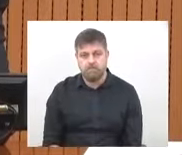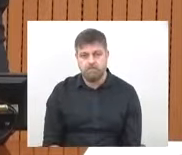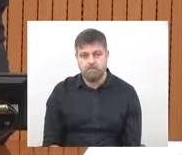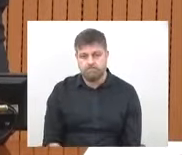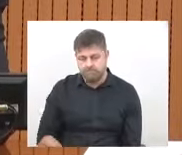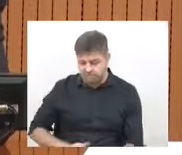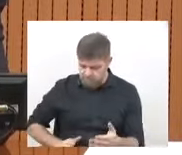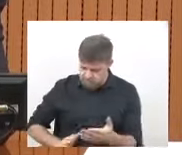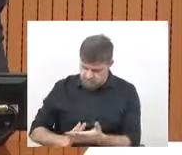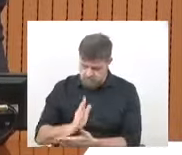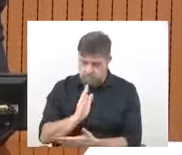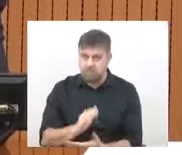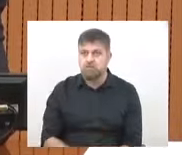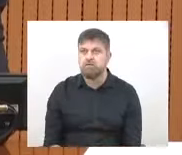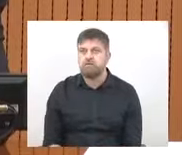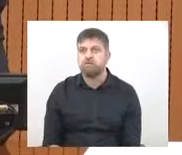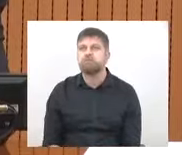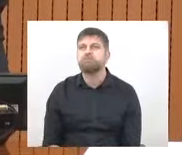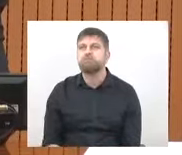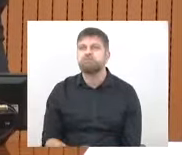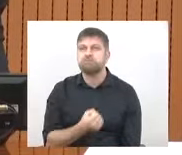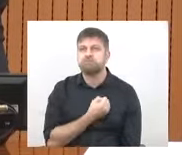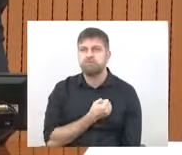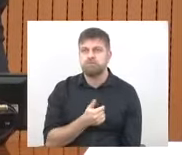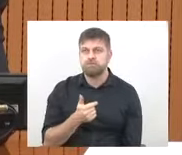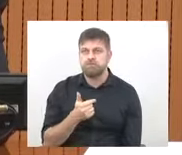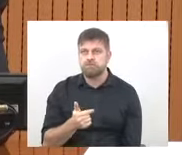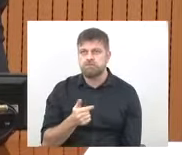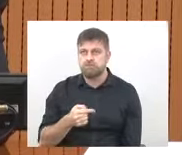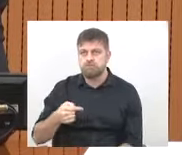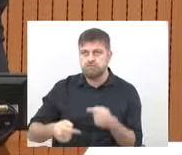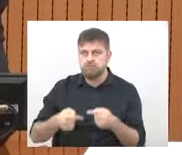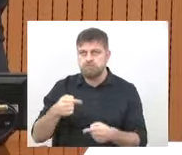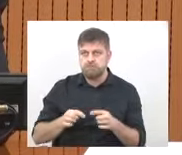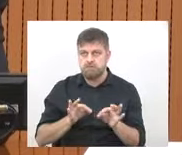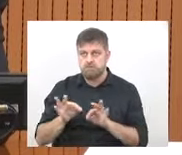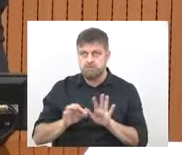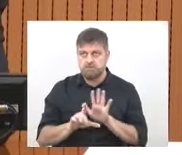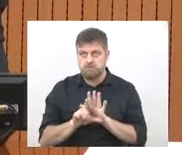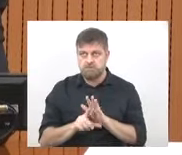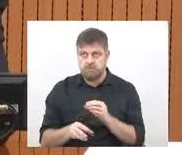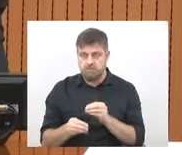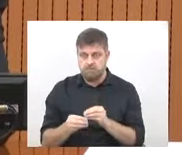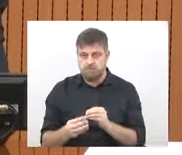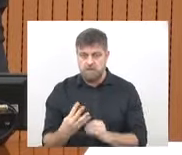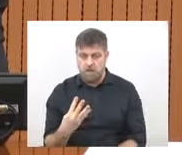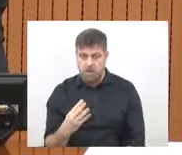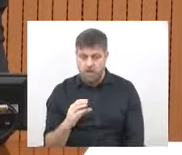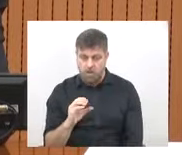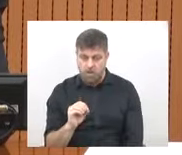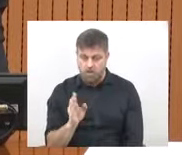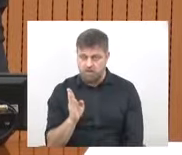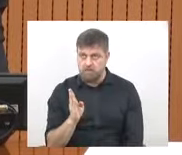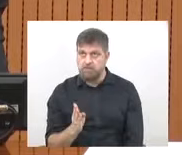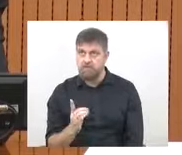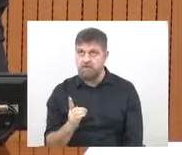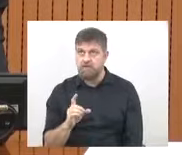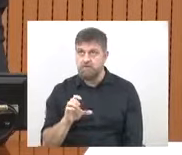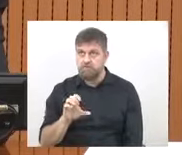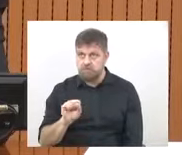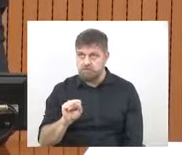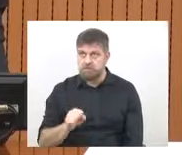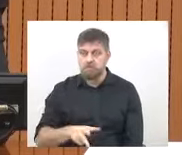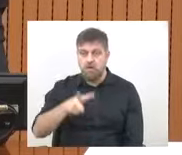Está aprovadas as emendas. Item 2, primeira discussão e votação do projeto de lei complementar 40/2018, processo